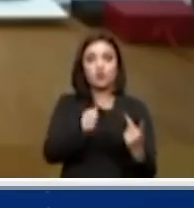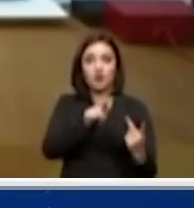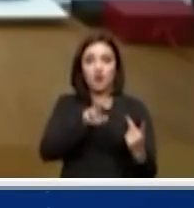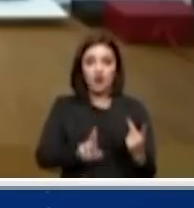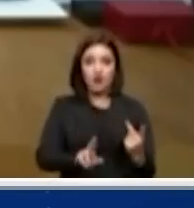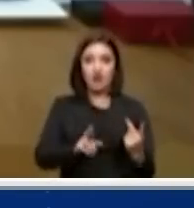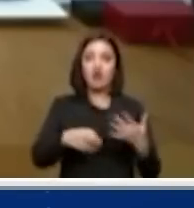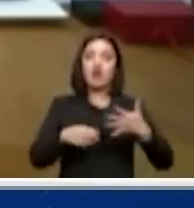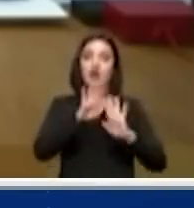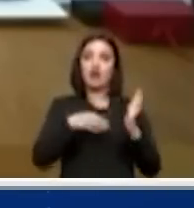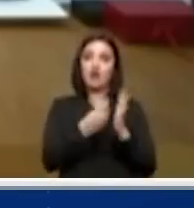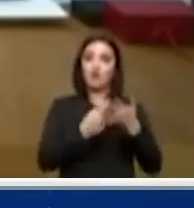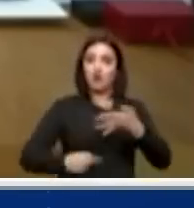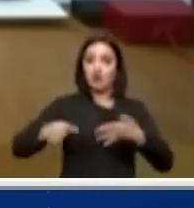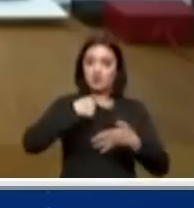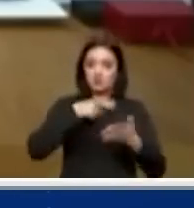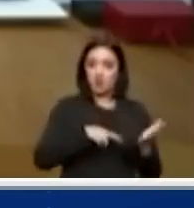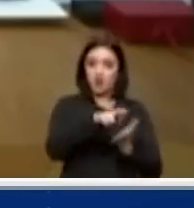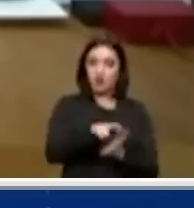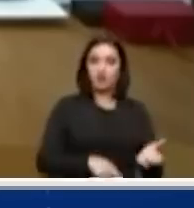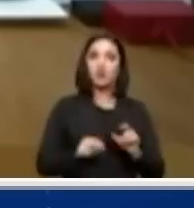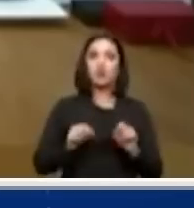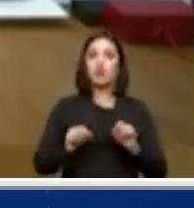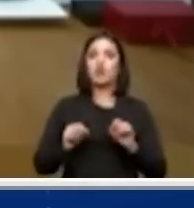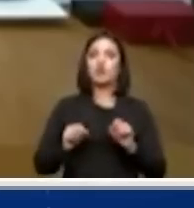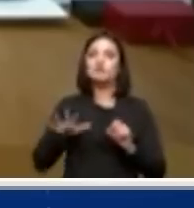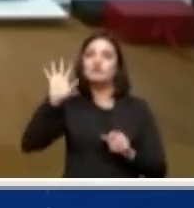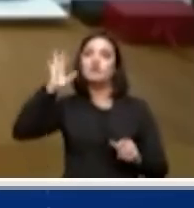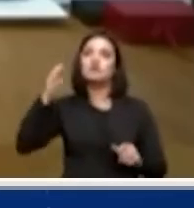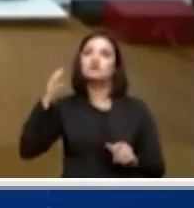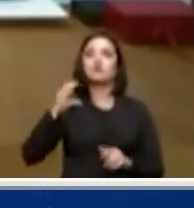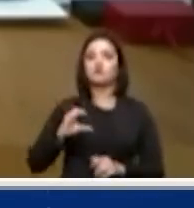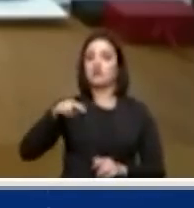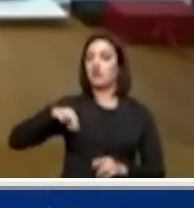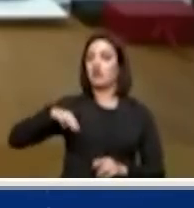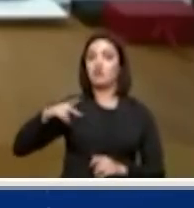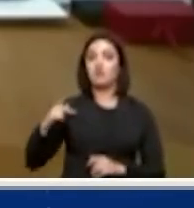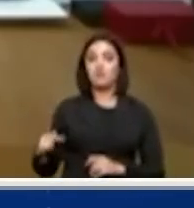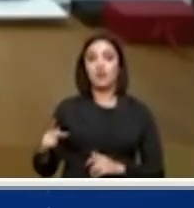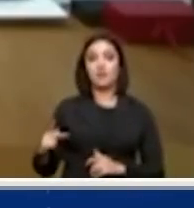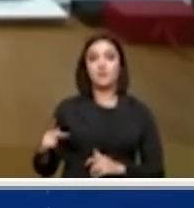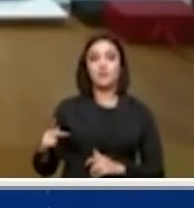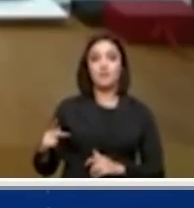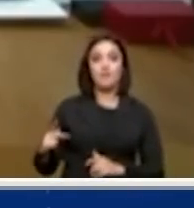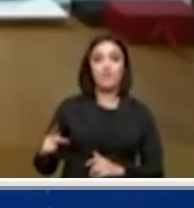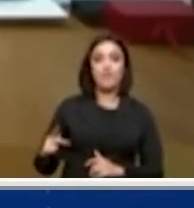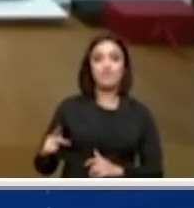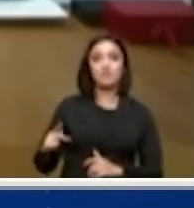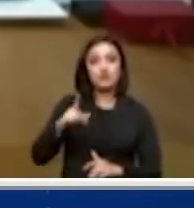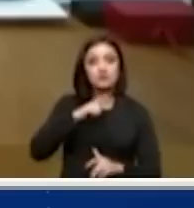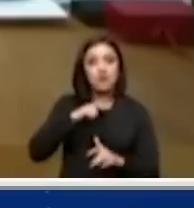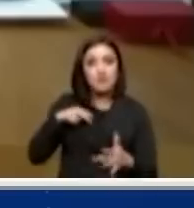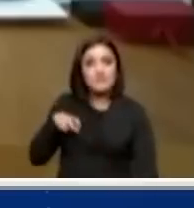eles não têm esse poder a constituição não concede ao Supremo esse poder